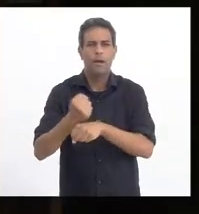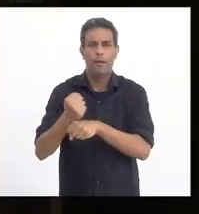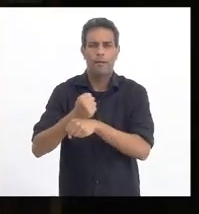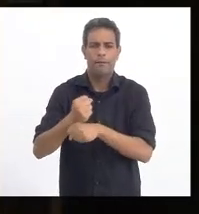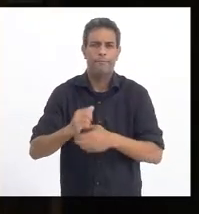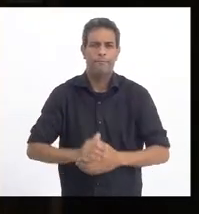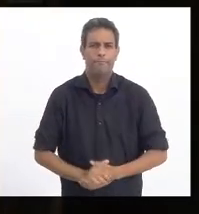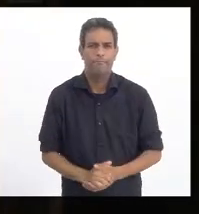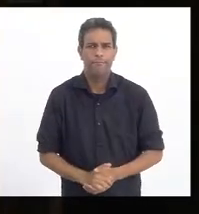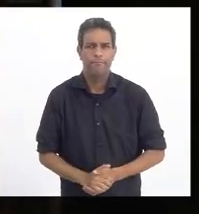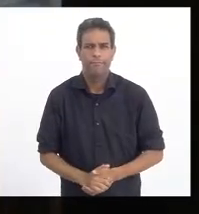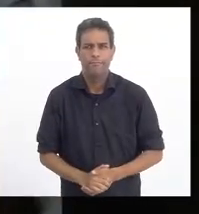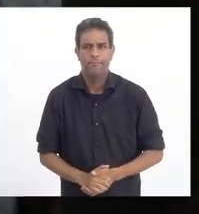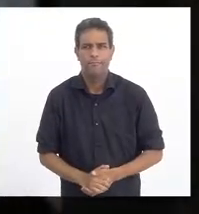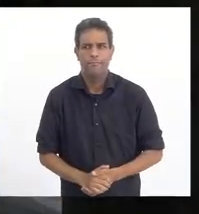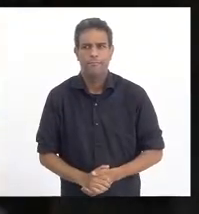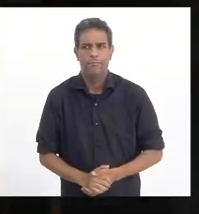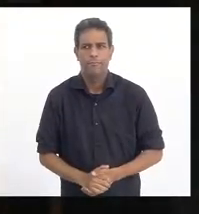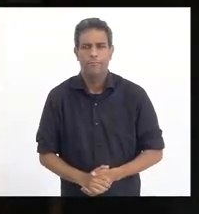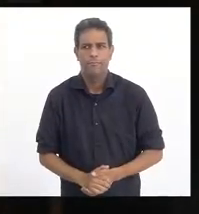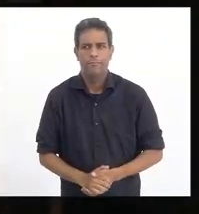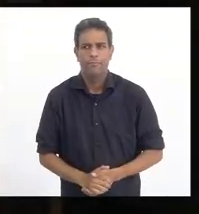é é